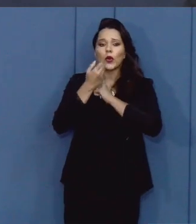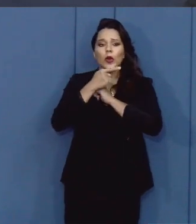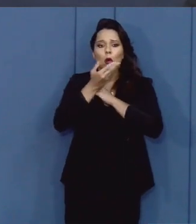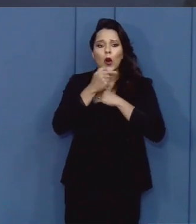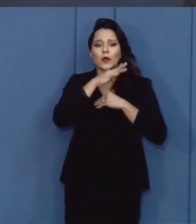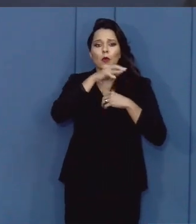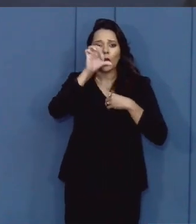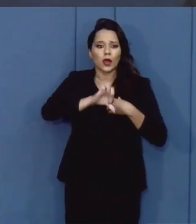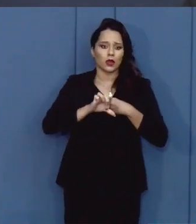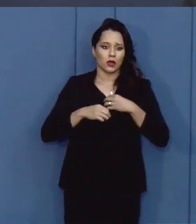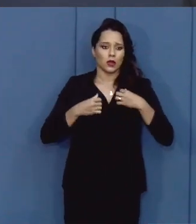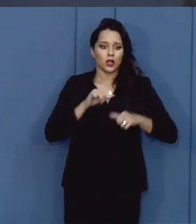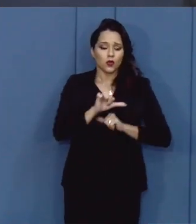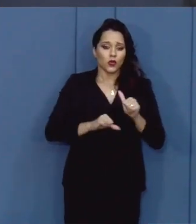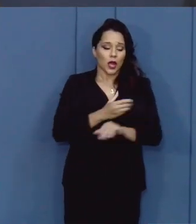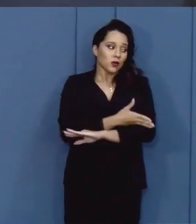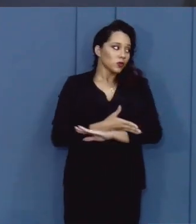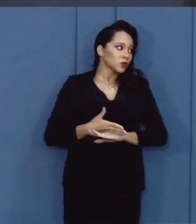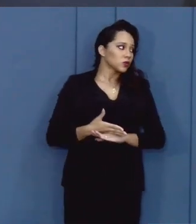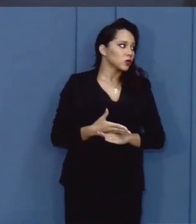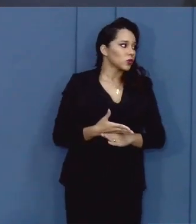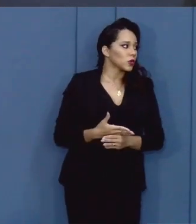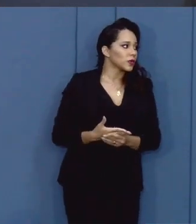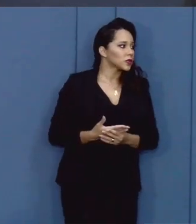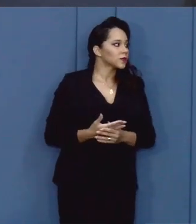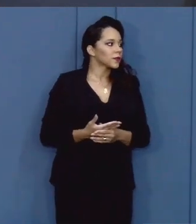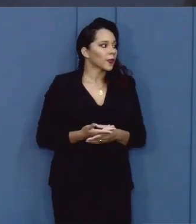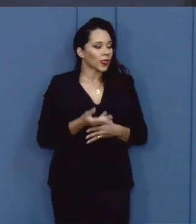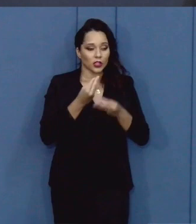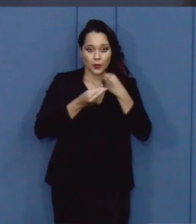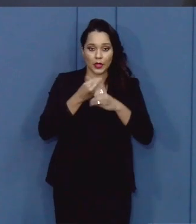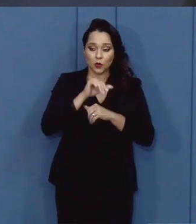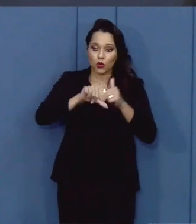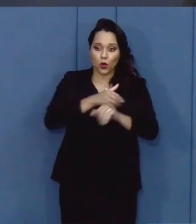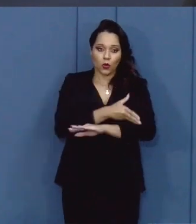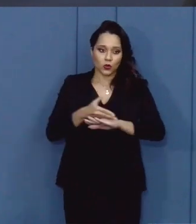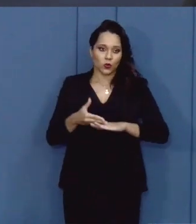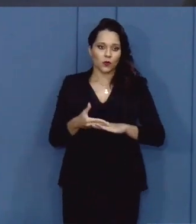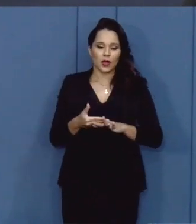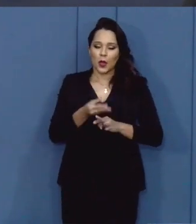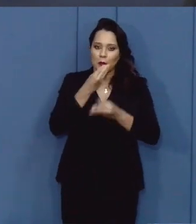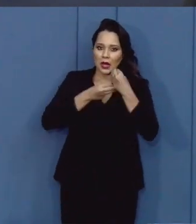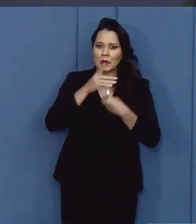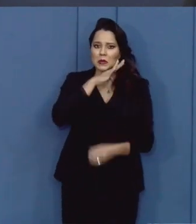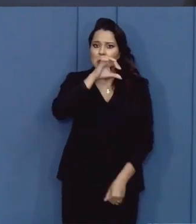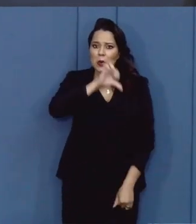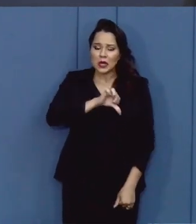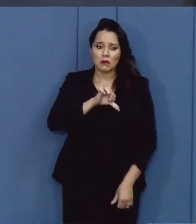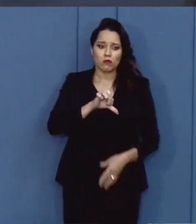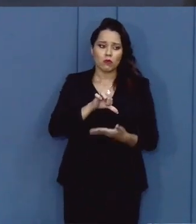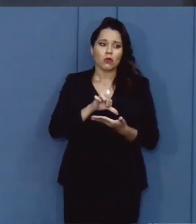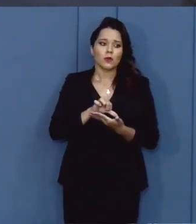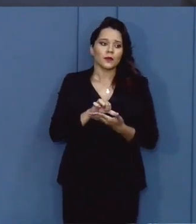que mudaram seus hábitos, seus costumes de alimentação por alimentos ruins,